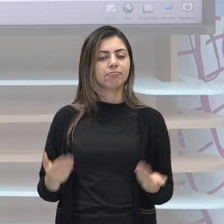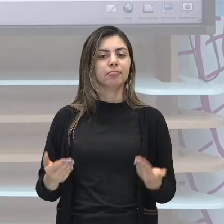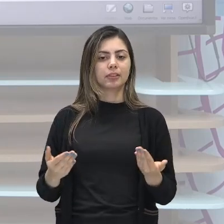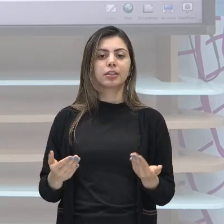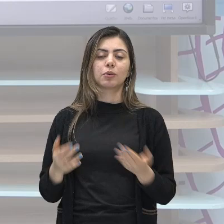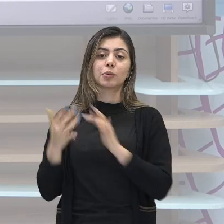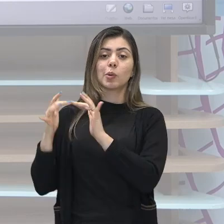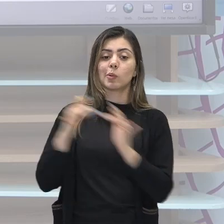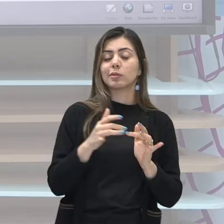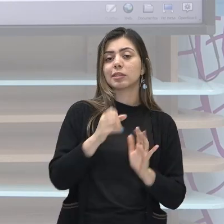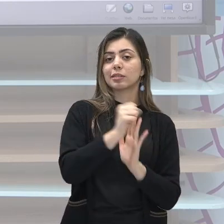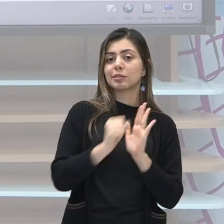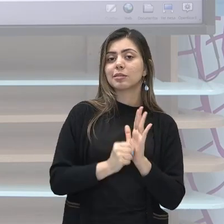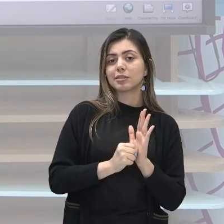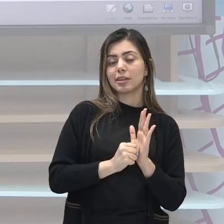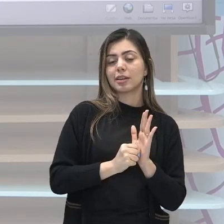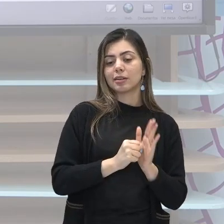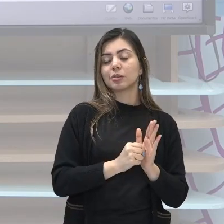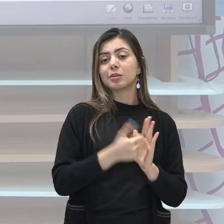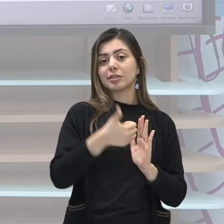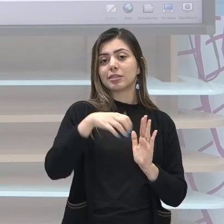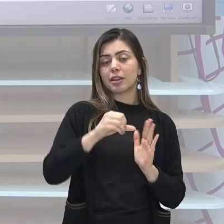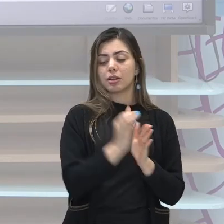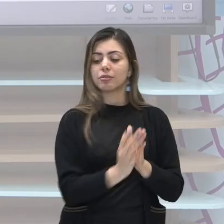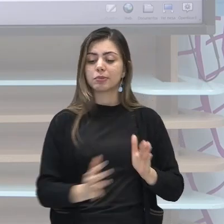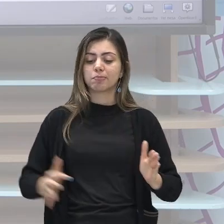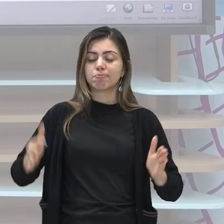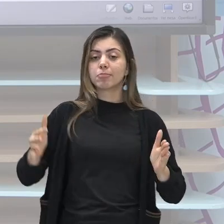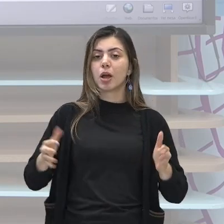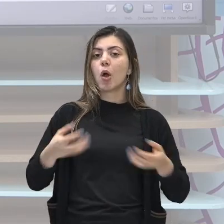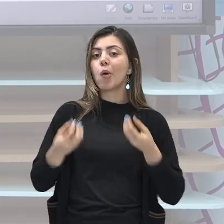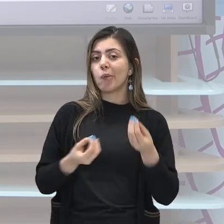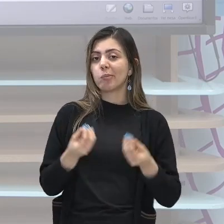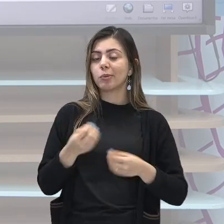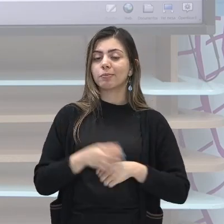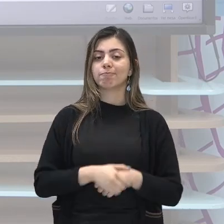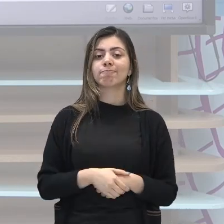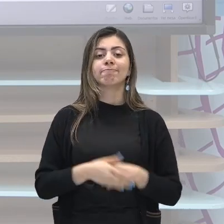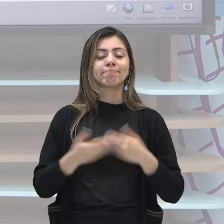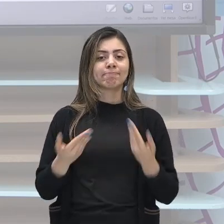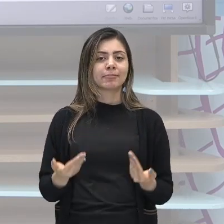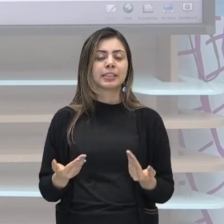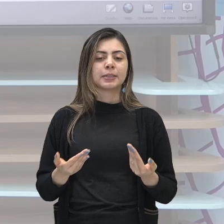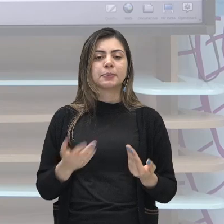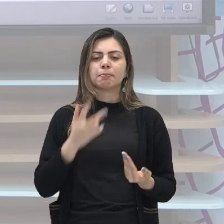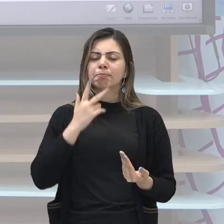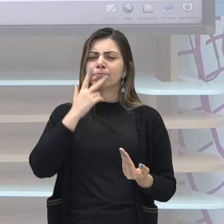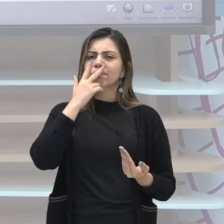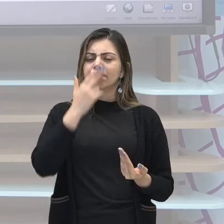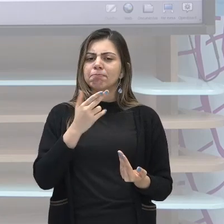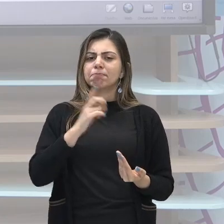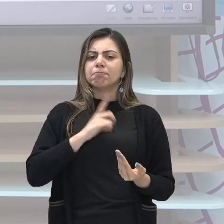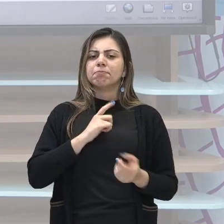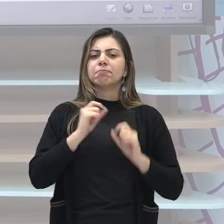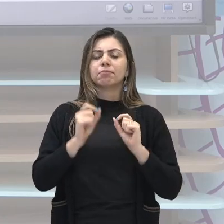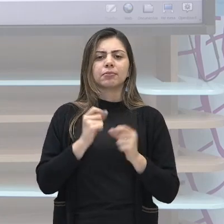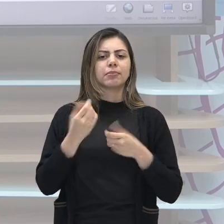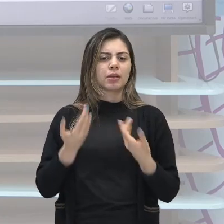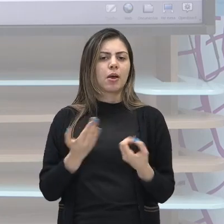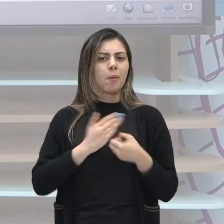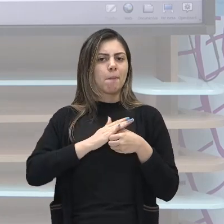contexto do século XIX, você vai ter o quê? O abafamento,